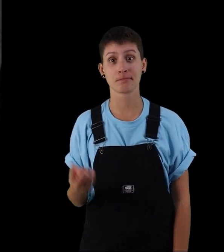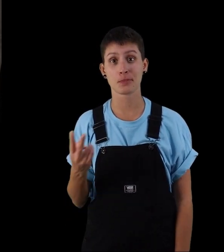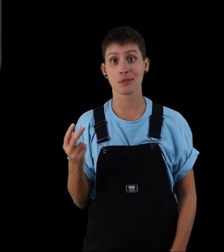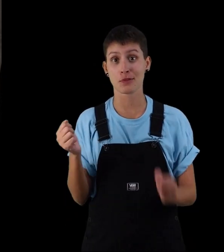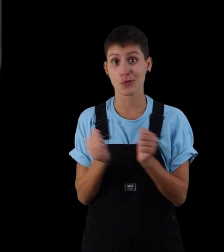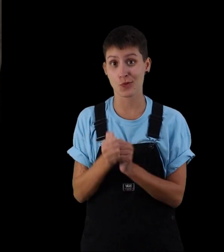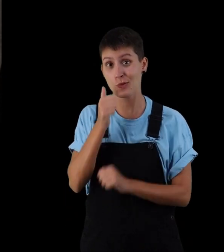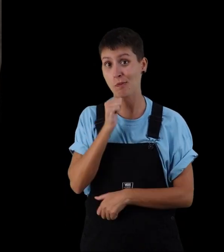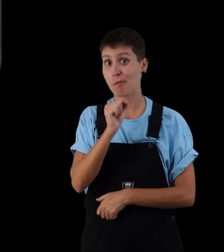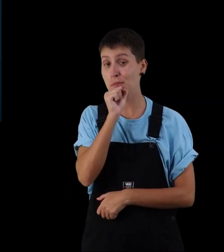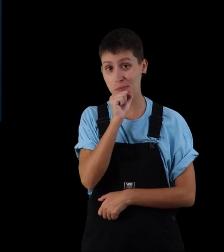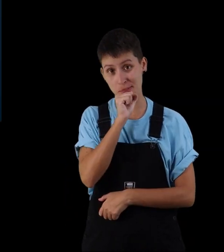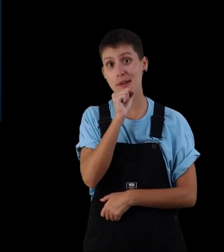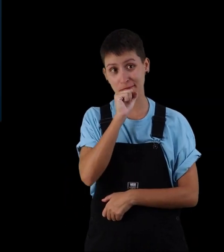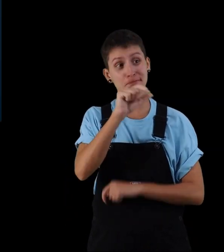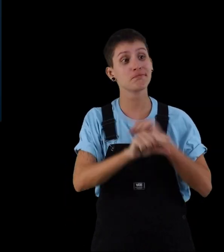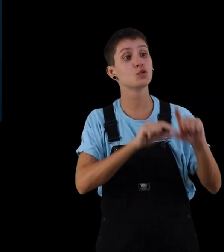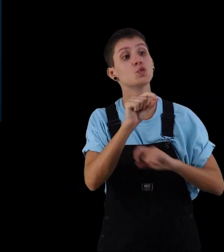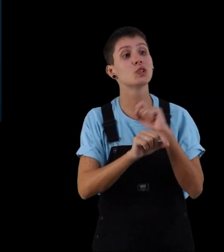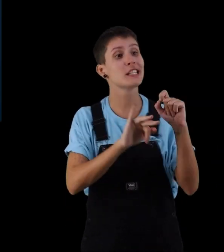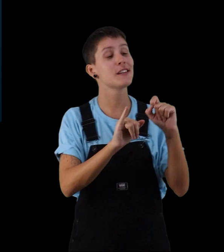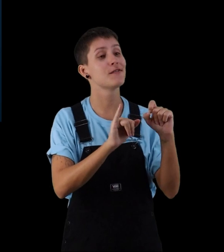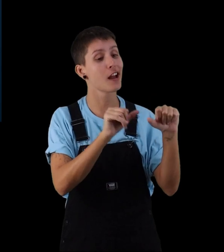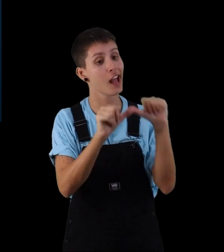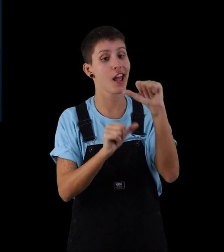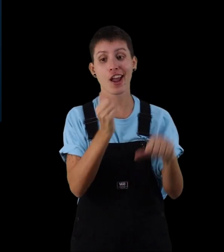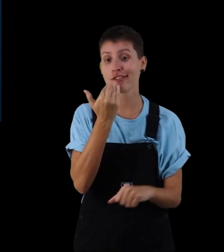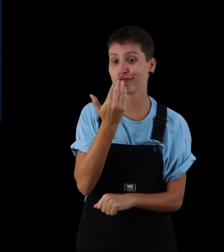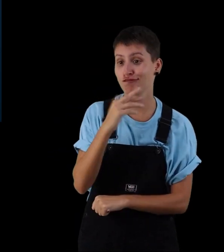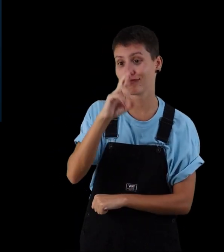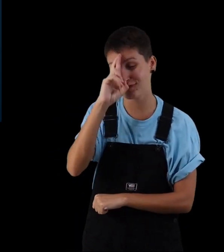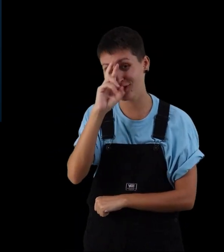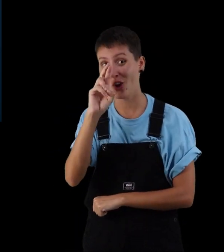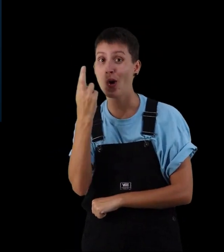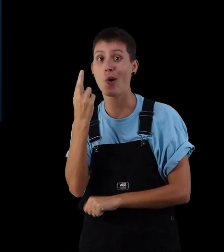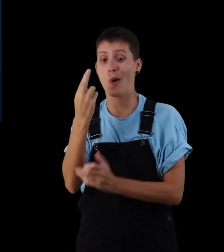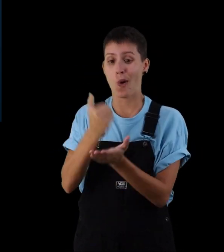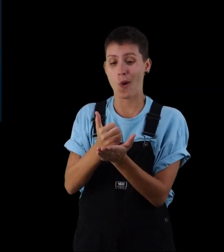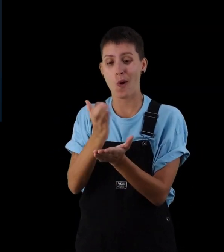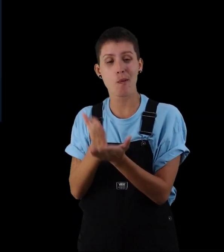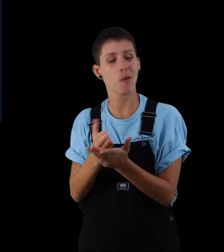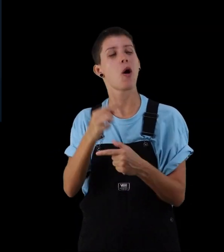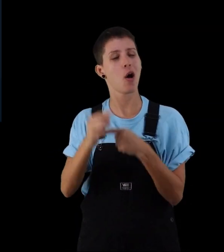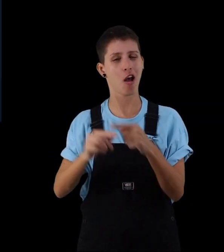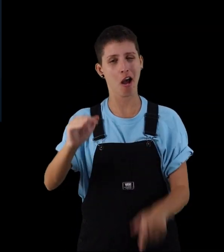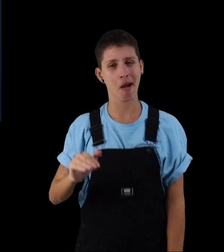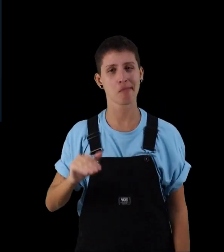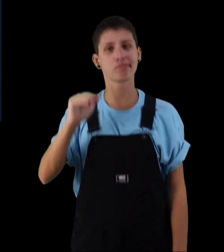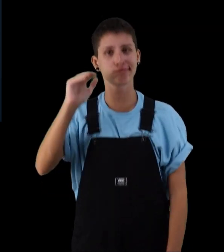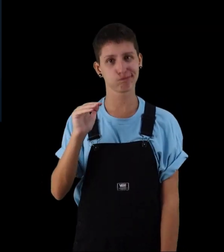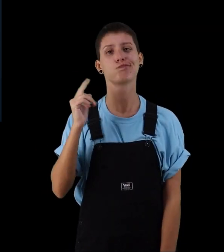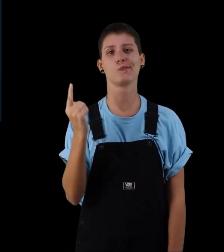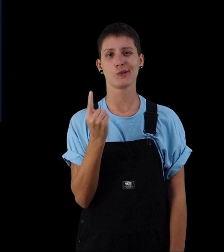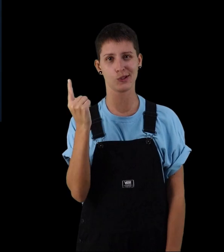Edino gostava de ir com a mãe, escolher na venda o que viraria almoço ou bolo. Logo seria grandinho